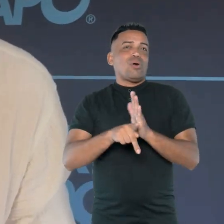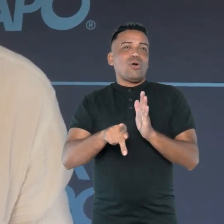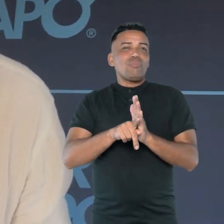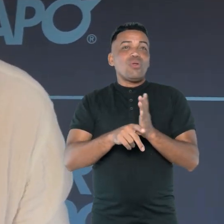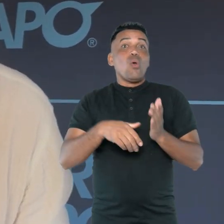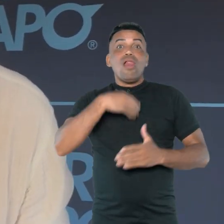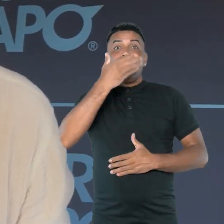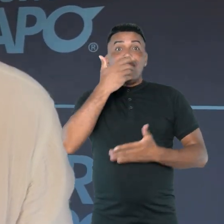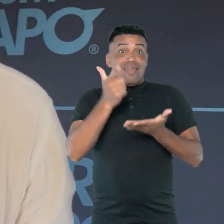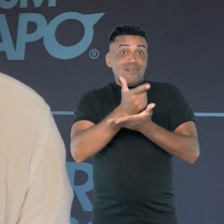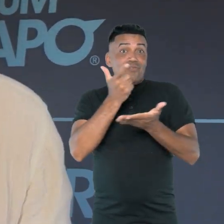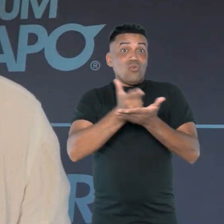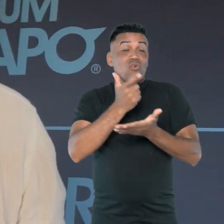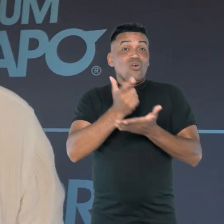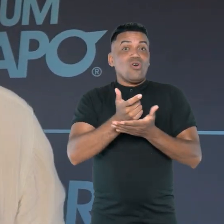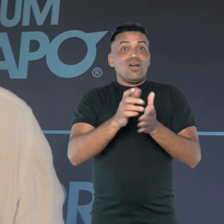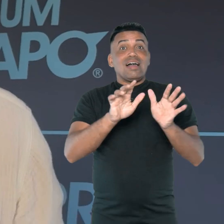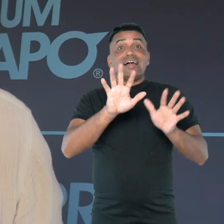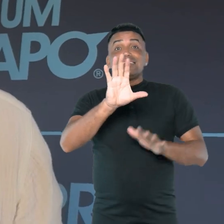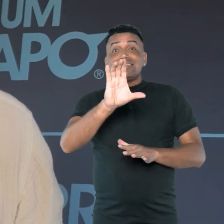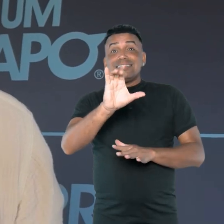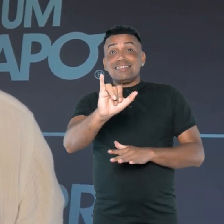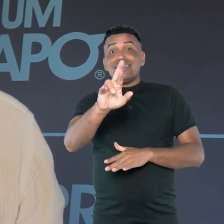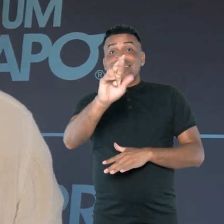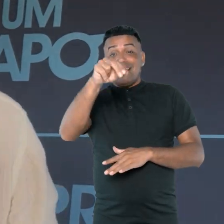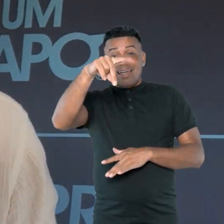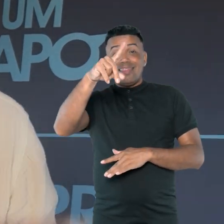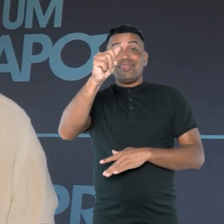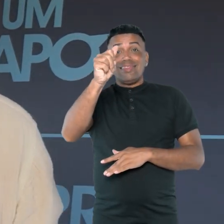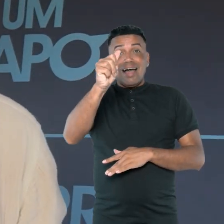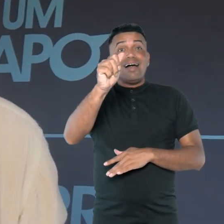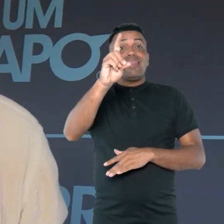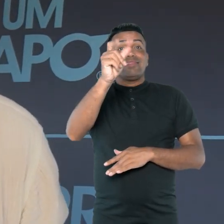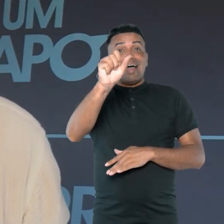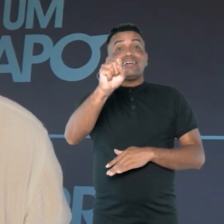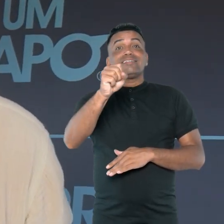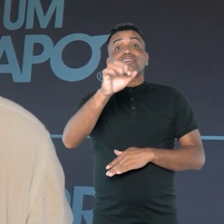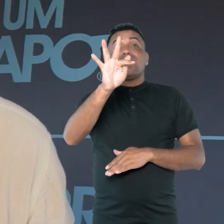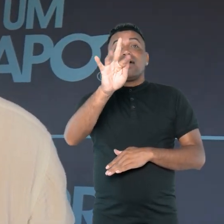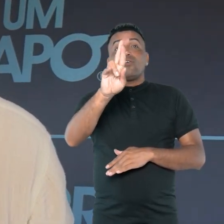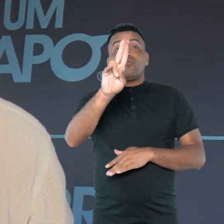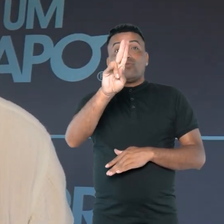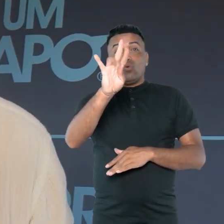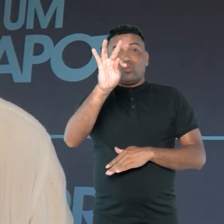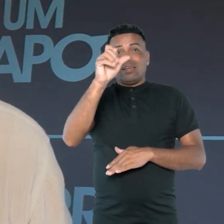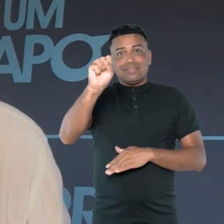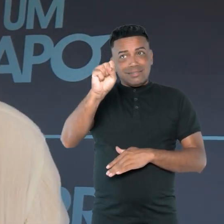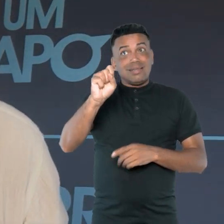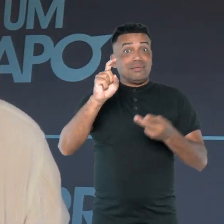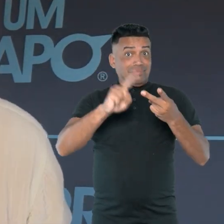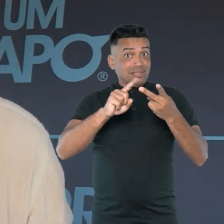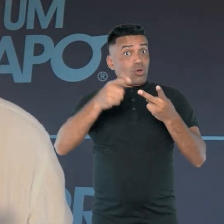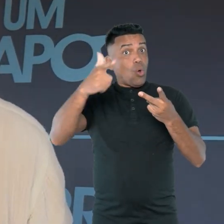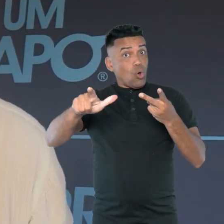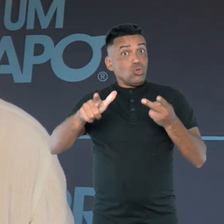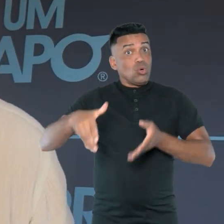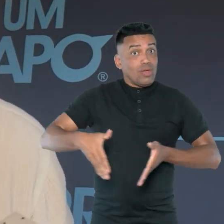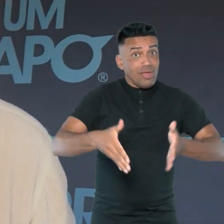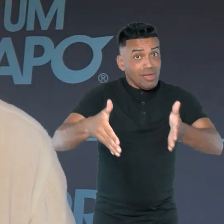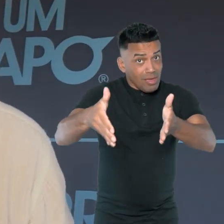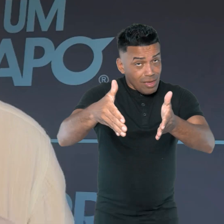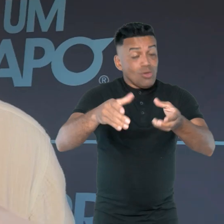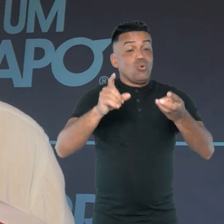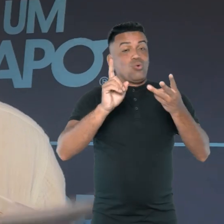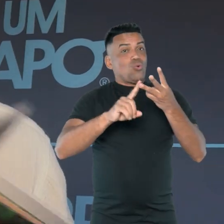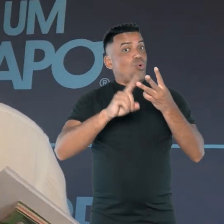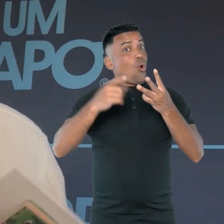Ciranda das Frutas. A gente vai conversar um pouco sobre Ciranda das Frutas, mas a gente também vai falar sobre Enquanto o Rio Corria, também vamos